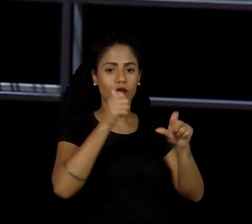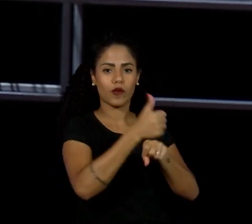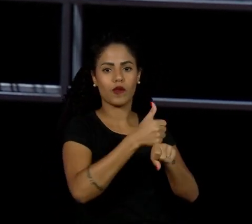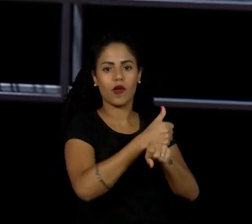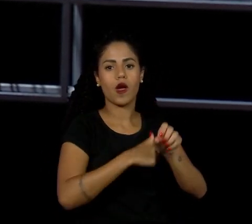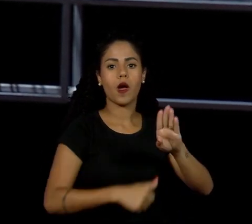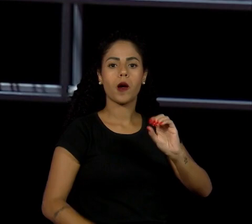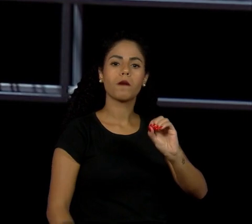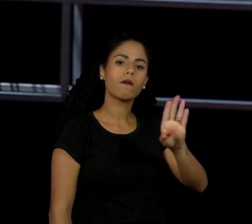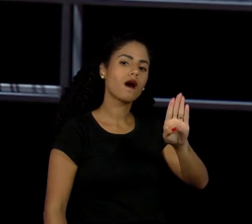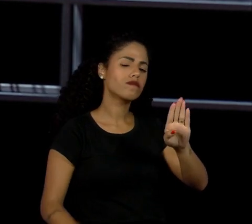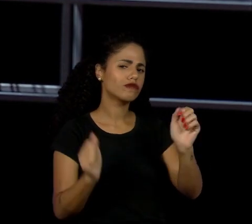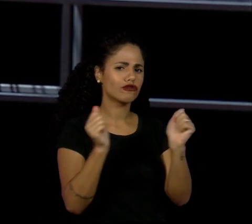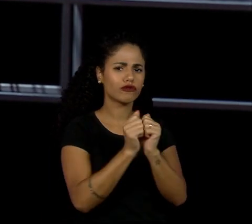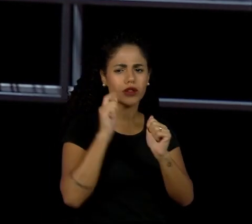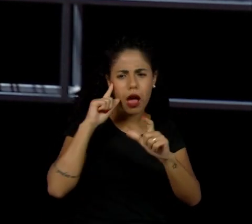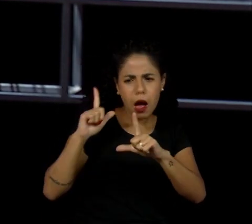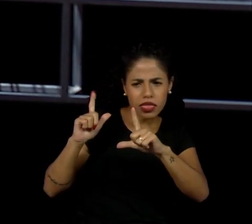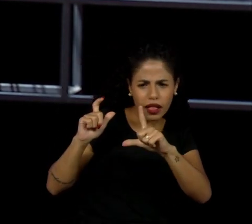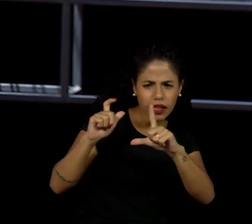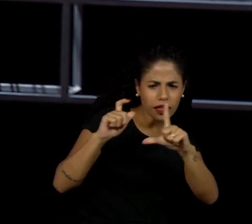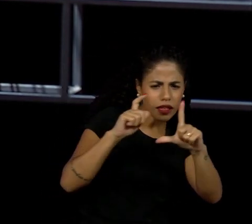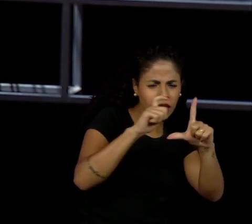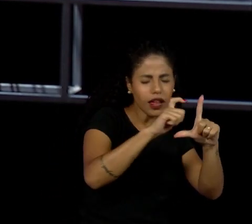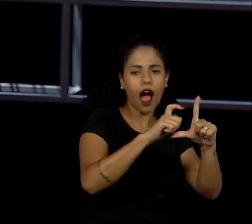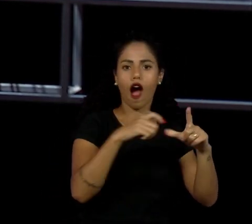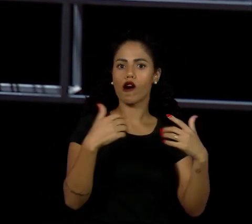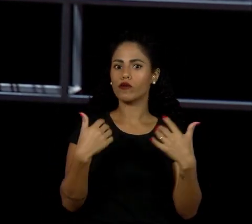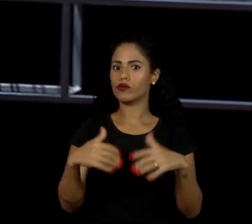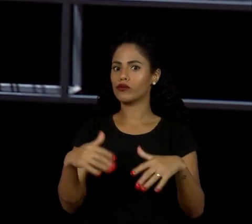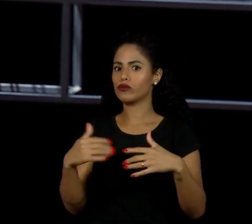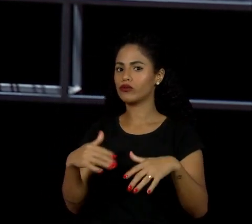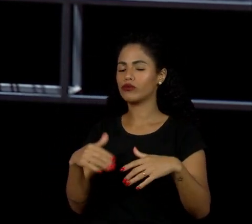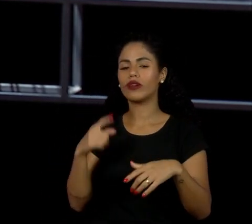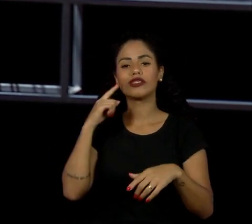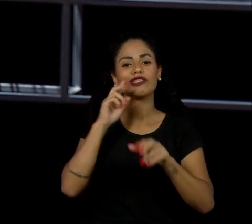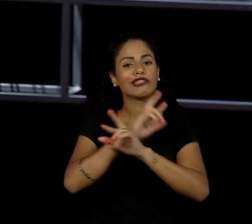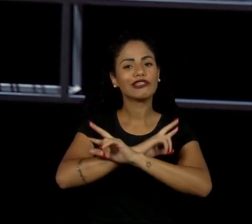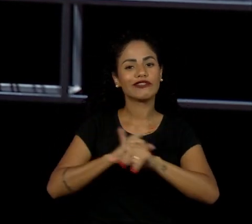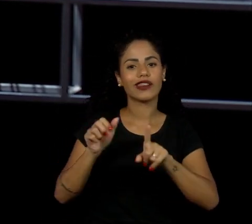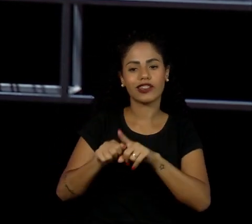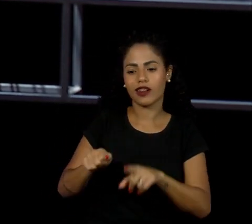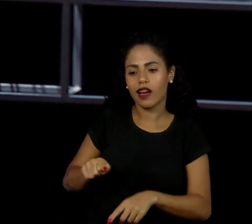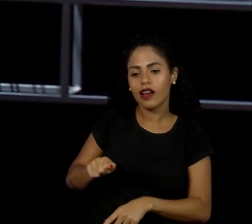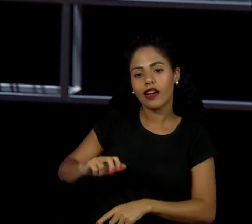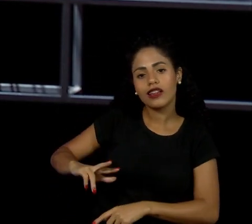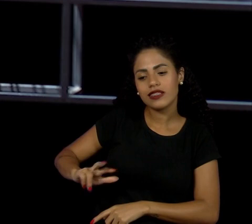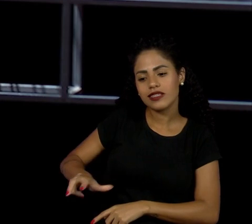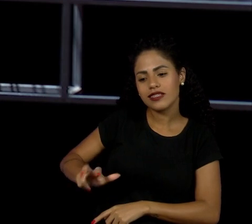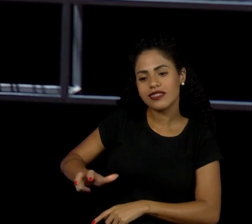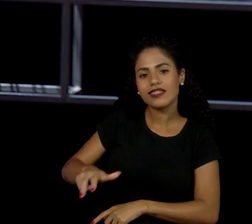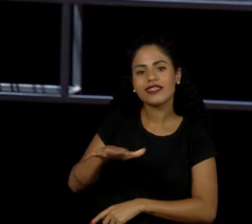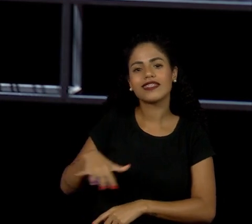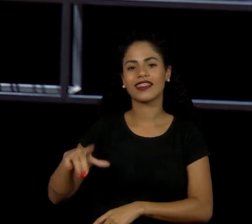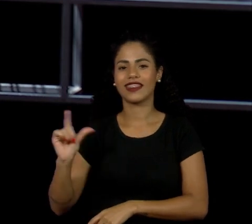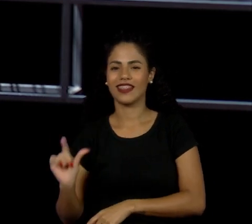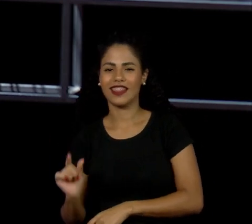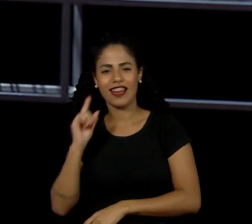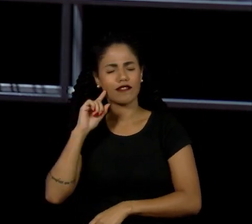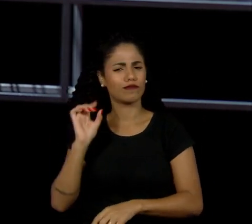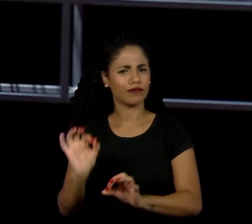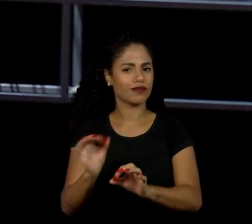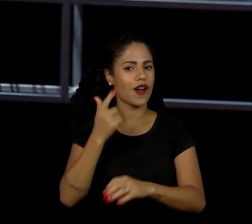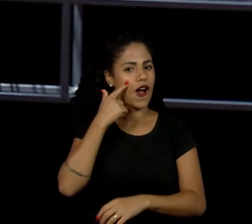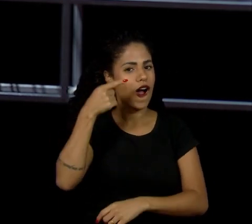e juntos foram fazer uns cliques para lá de ousados, num vilarejo da Sicília, um daqueles lugarejos bem conservadores.